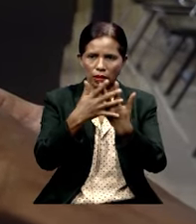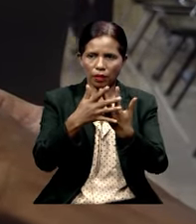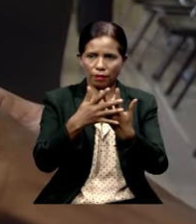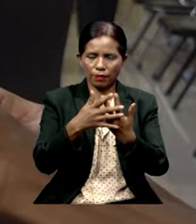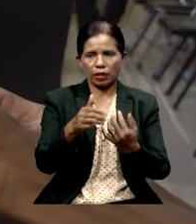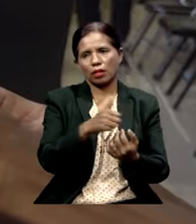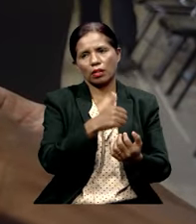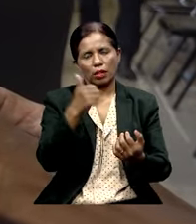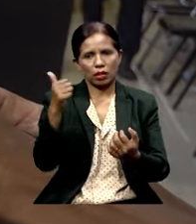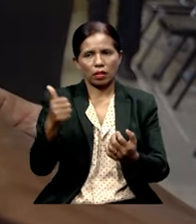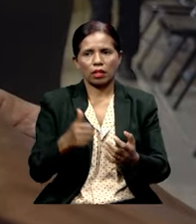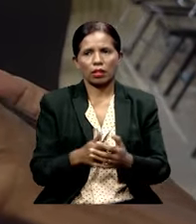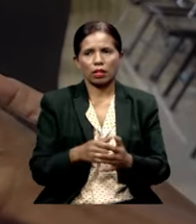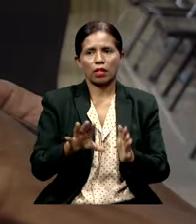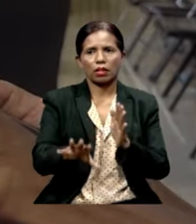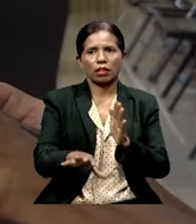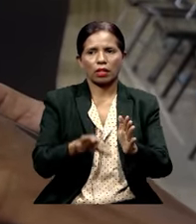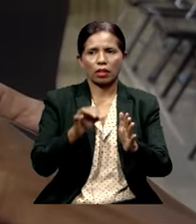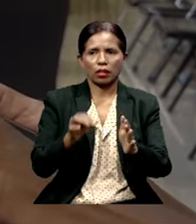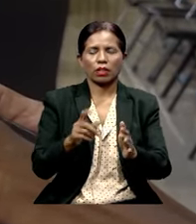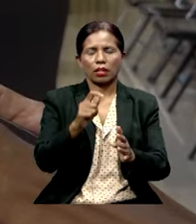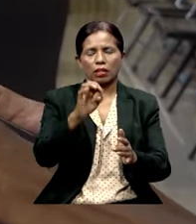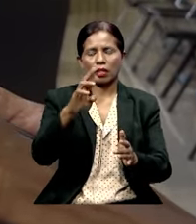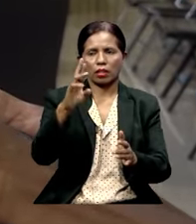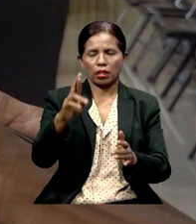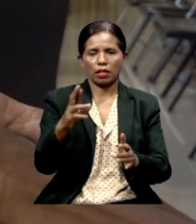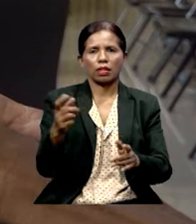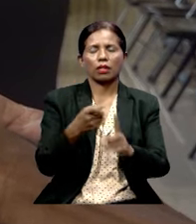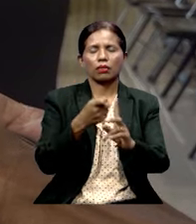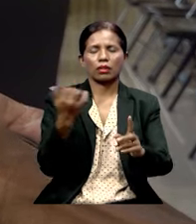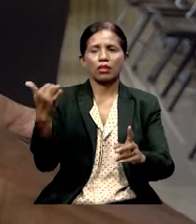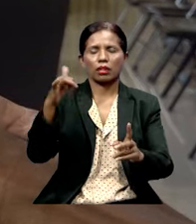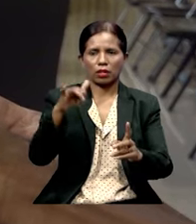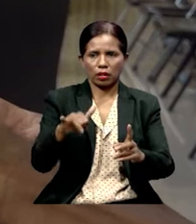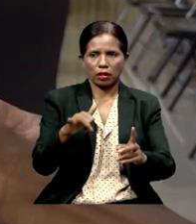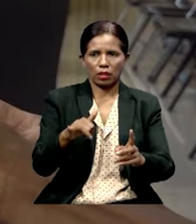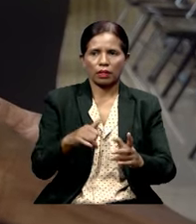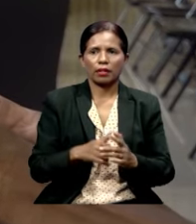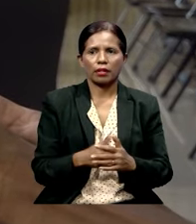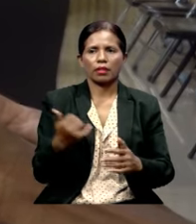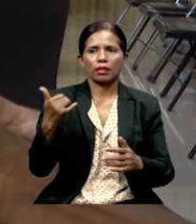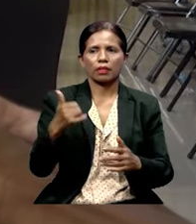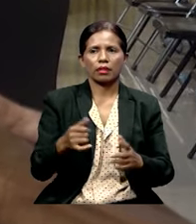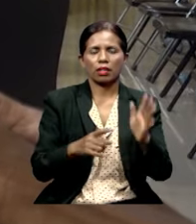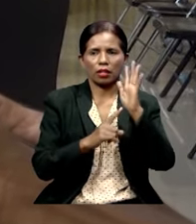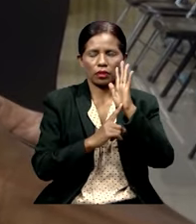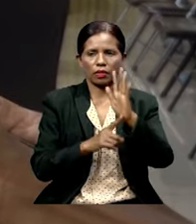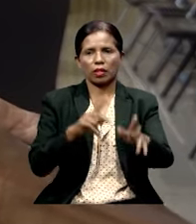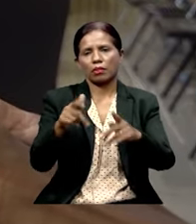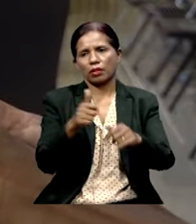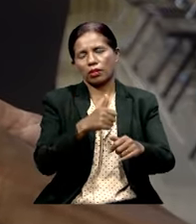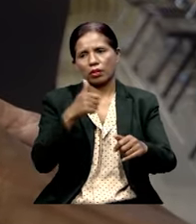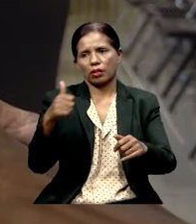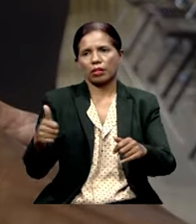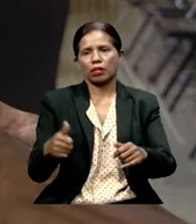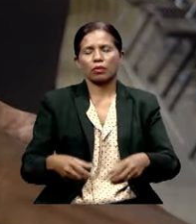Sira Seluk, Hetantir. Sim, Husi Sira Nain Hira Nebe, Makita identifica. Se descobre tal, autor de selo, não se recebe